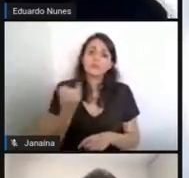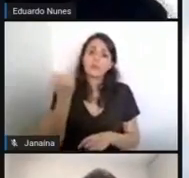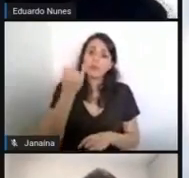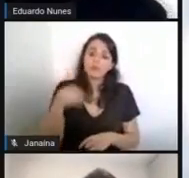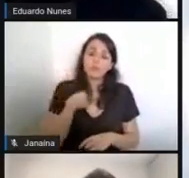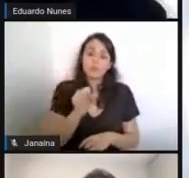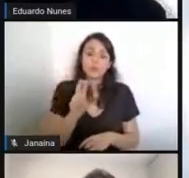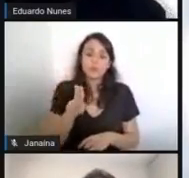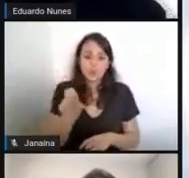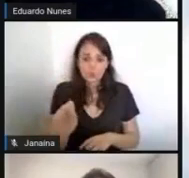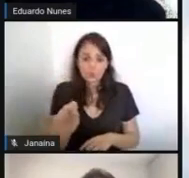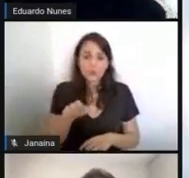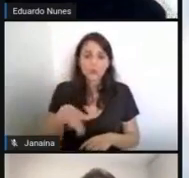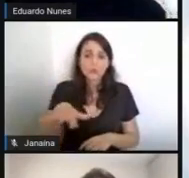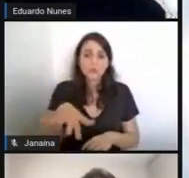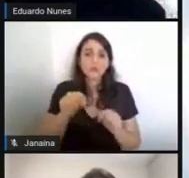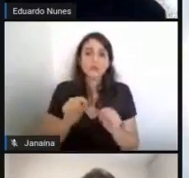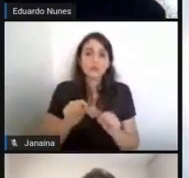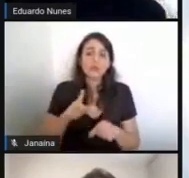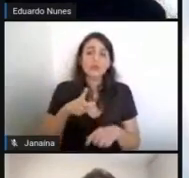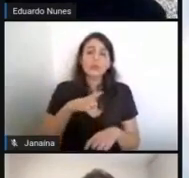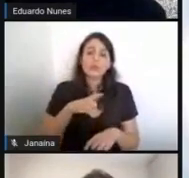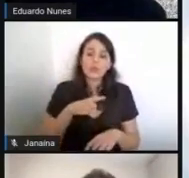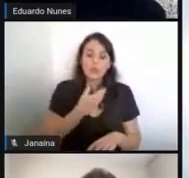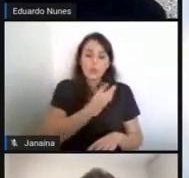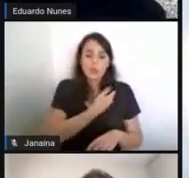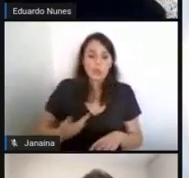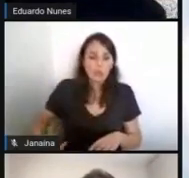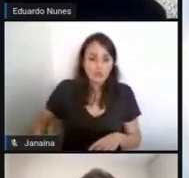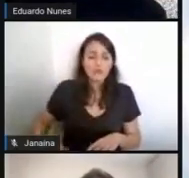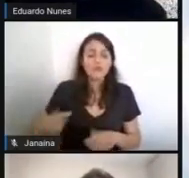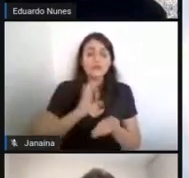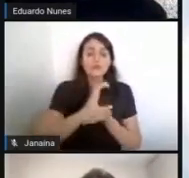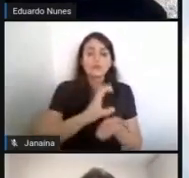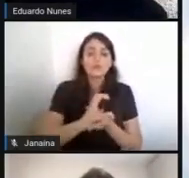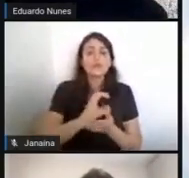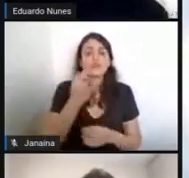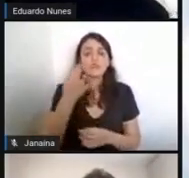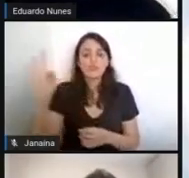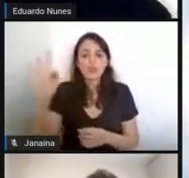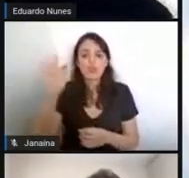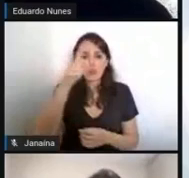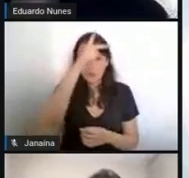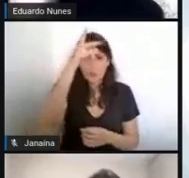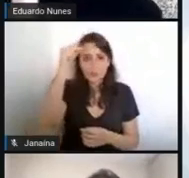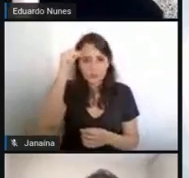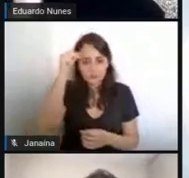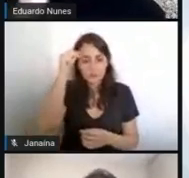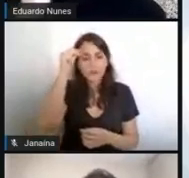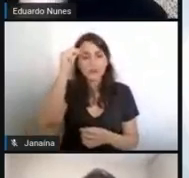tem uma governança compartilhada entre os 3 entes, então, o ente federal, estadual e municipal, e aí a gente tem na